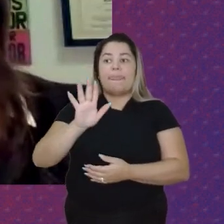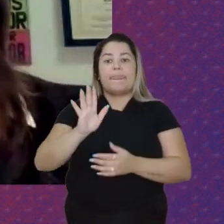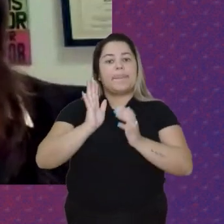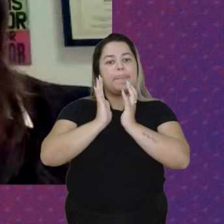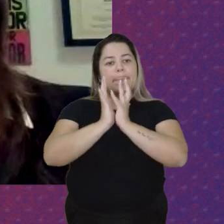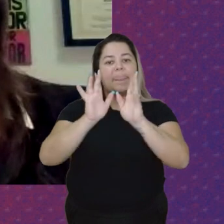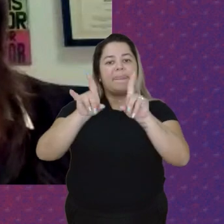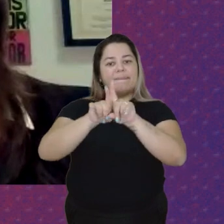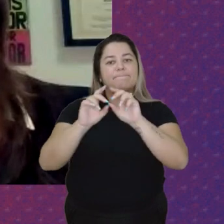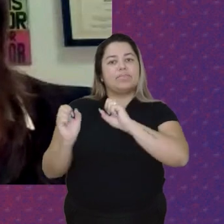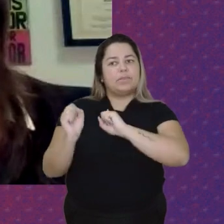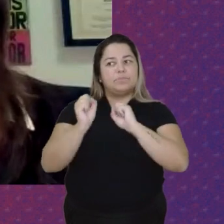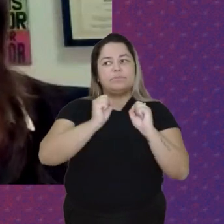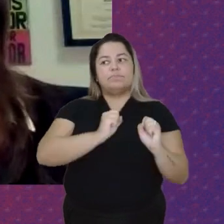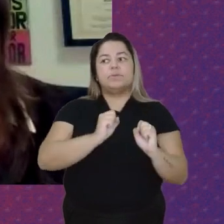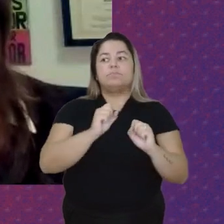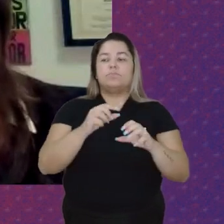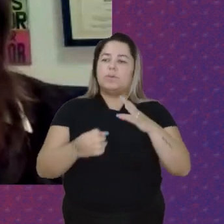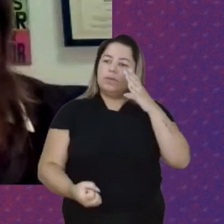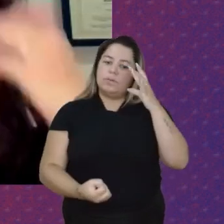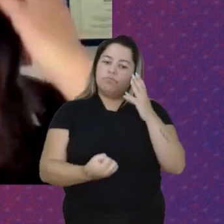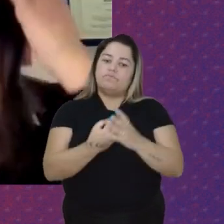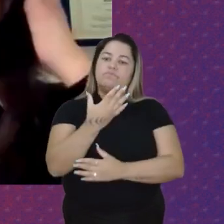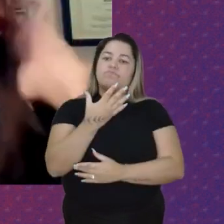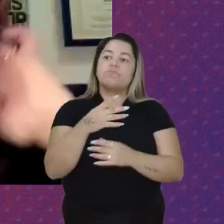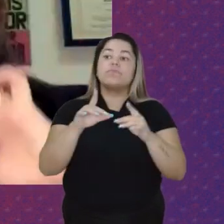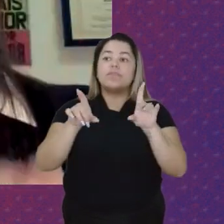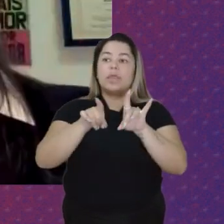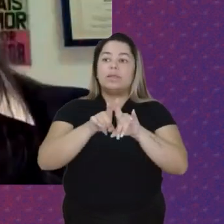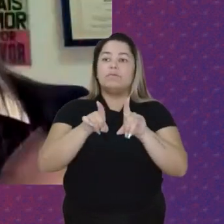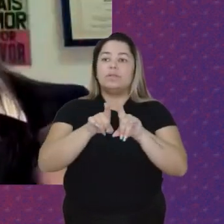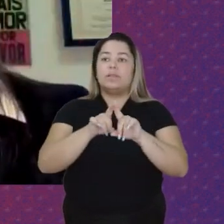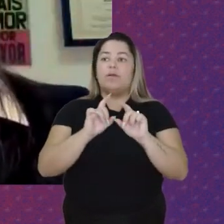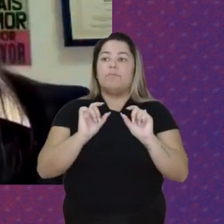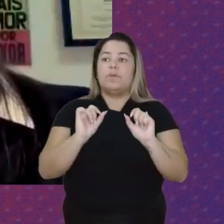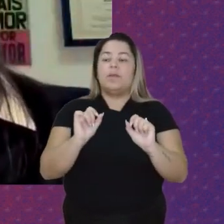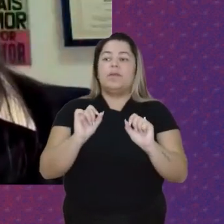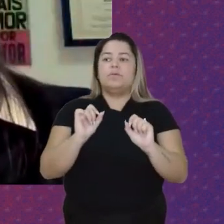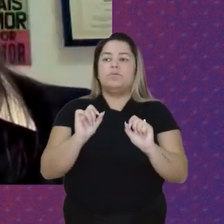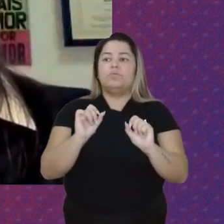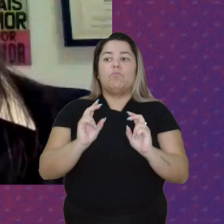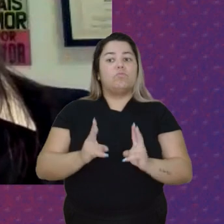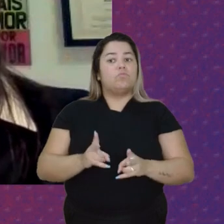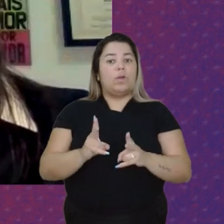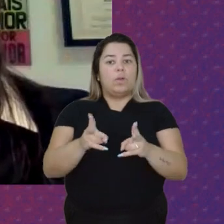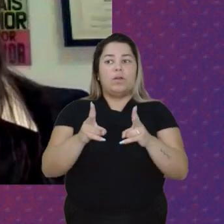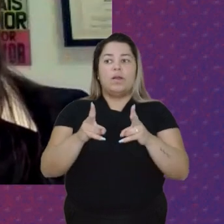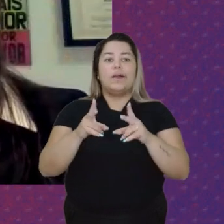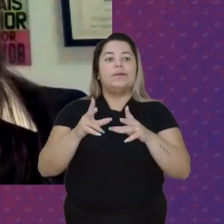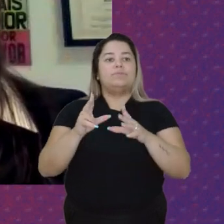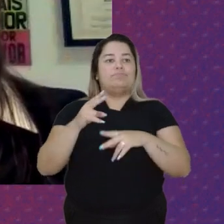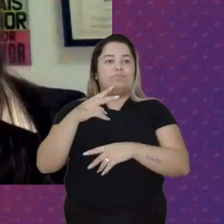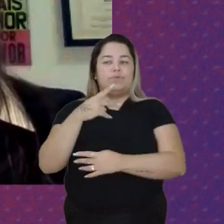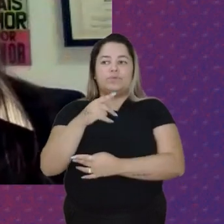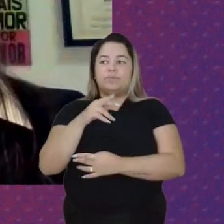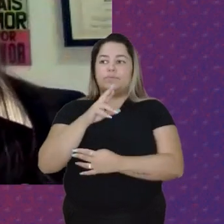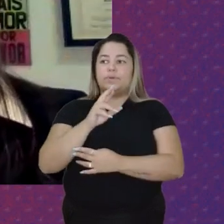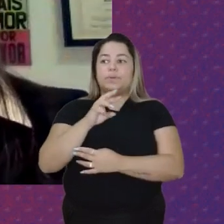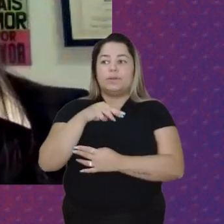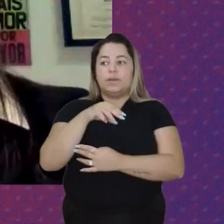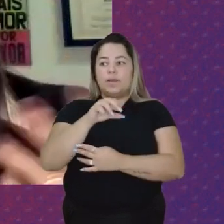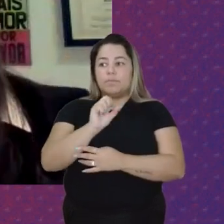partidos, possam criar e manter programas de difusão